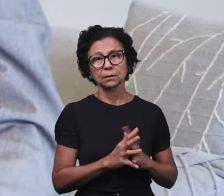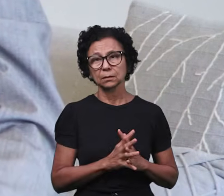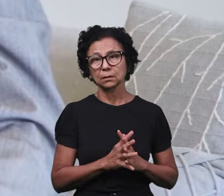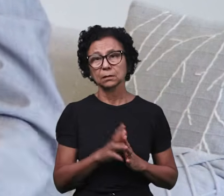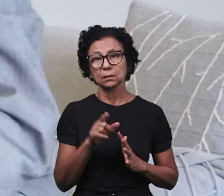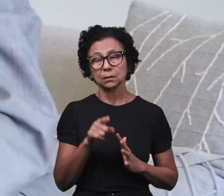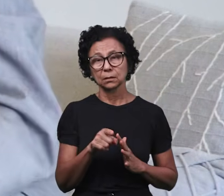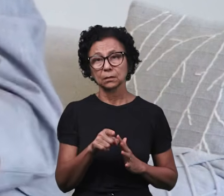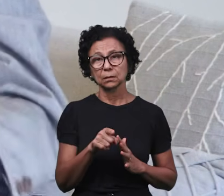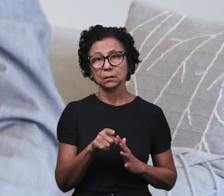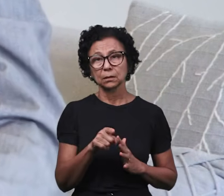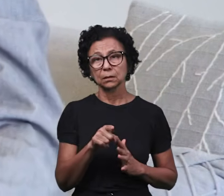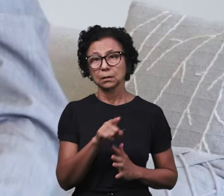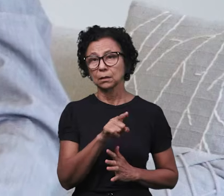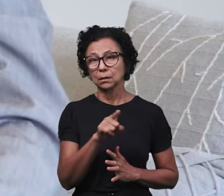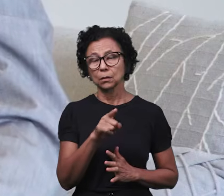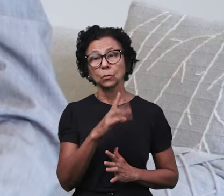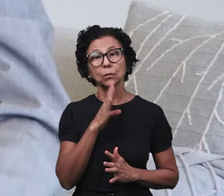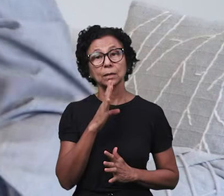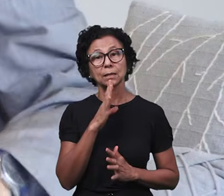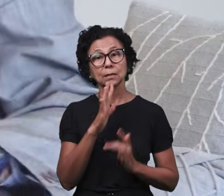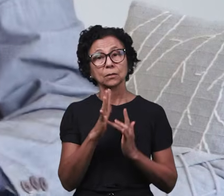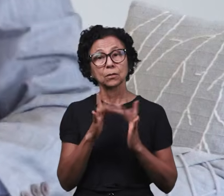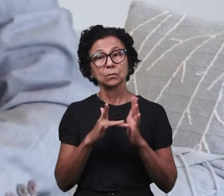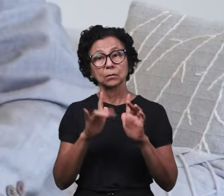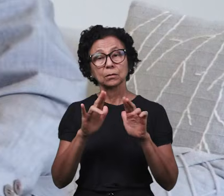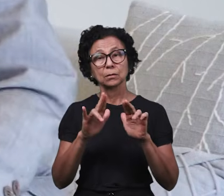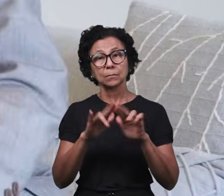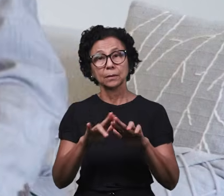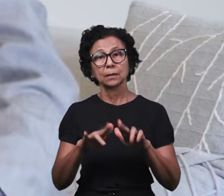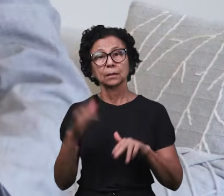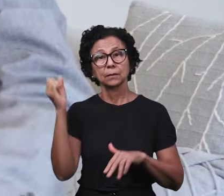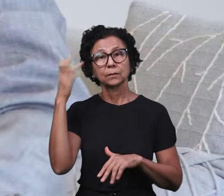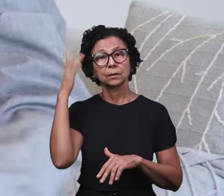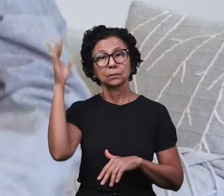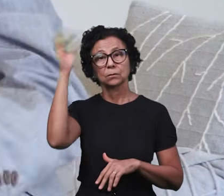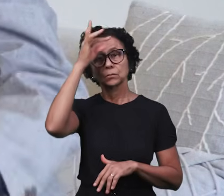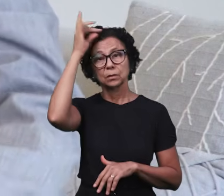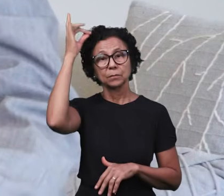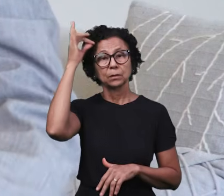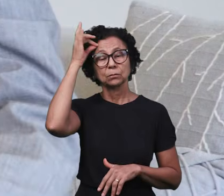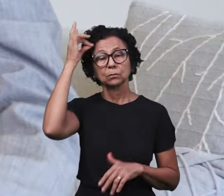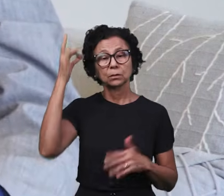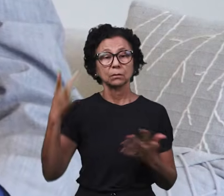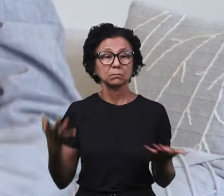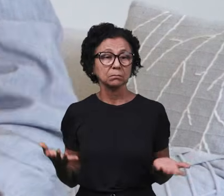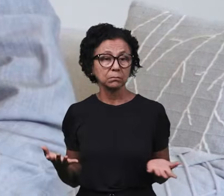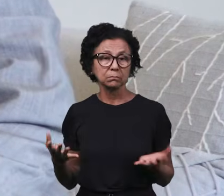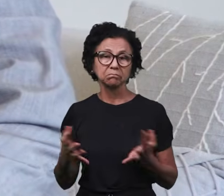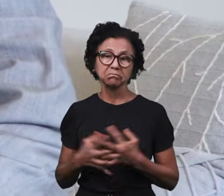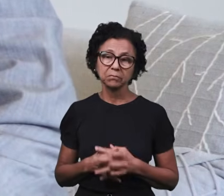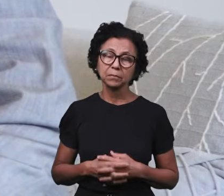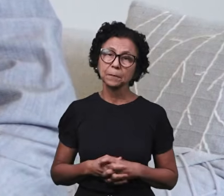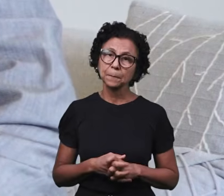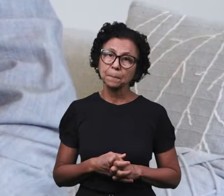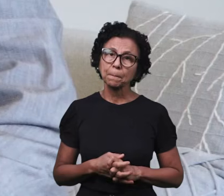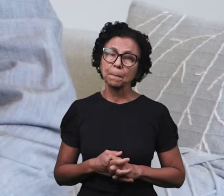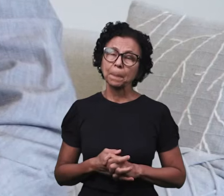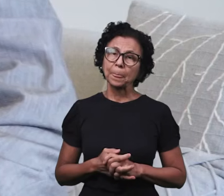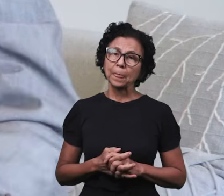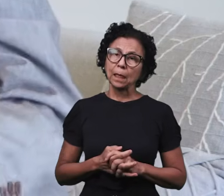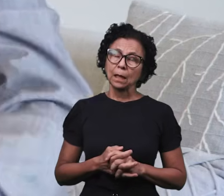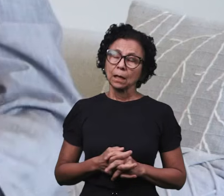Deus. Se o homem não conhece Jesus por meio da revelação do Espírito Santo, essa compreensão não tem valor algum para a